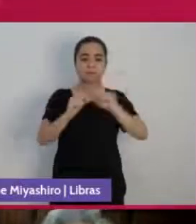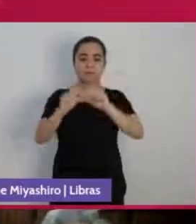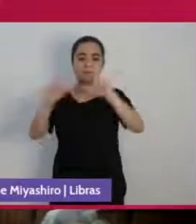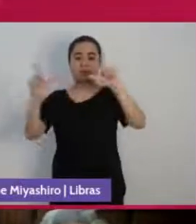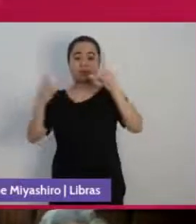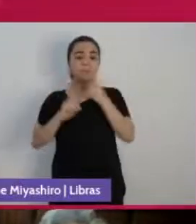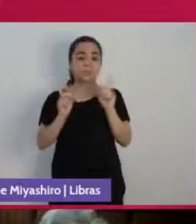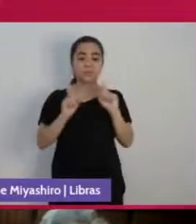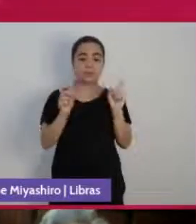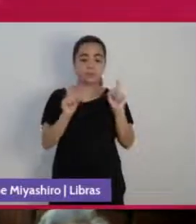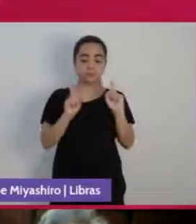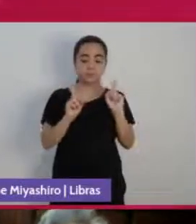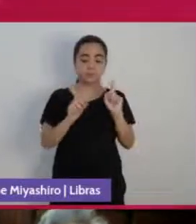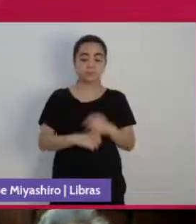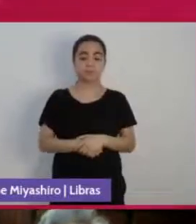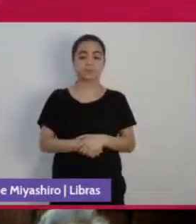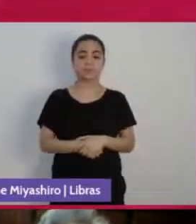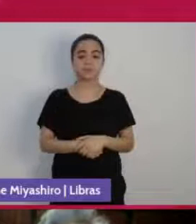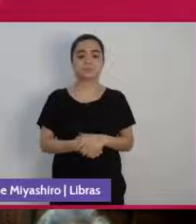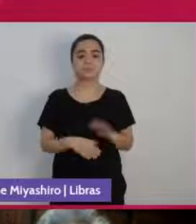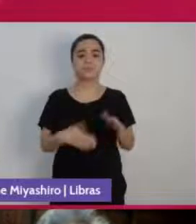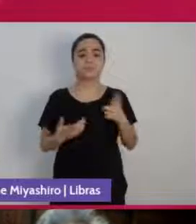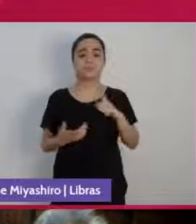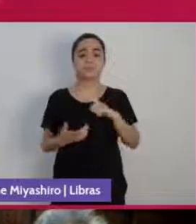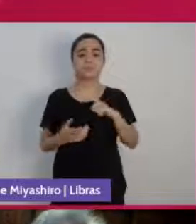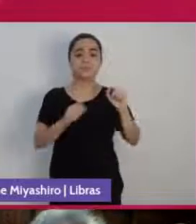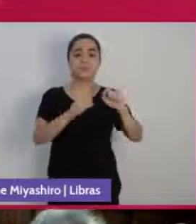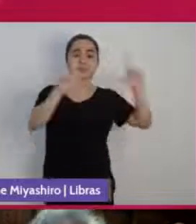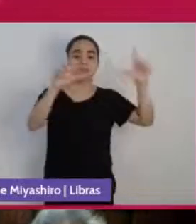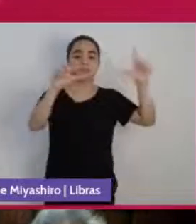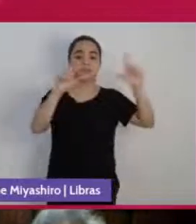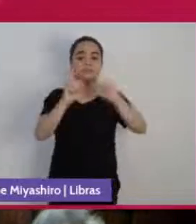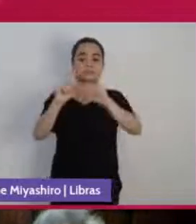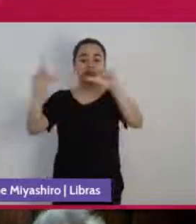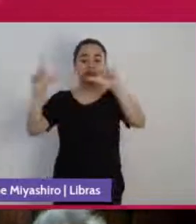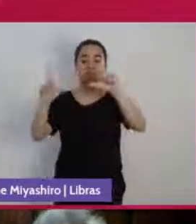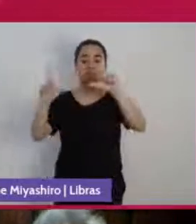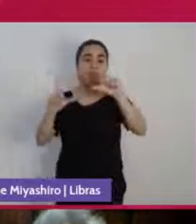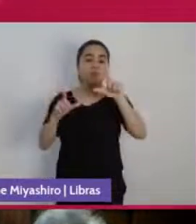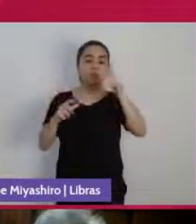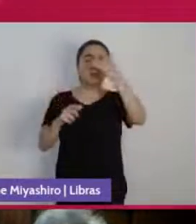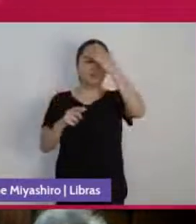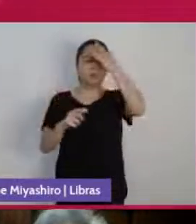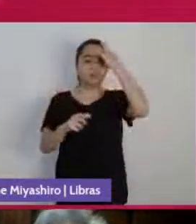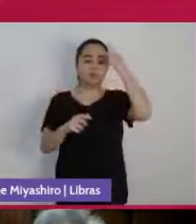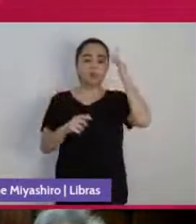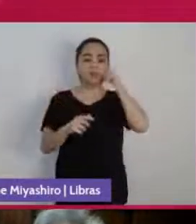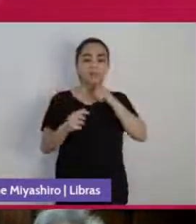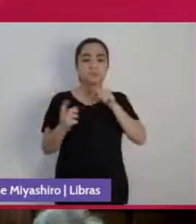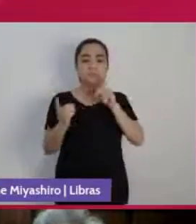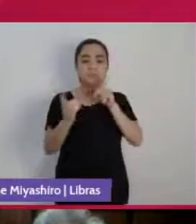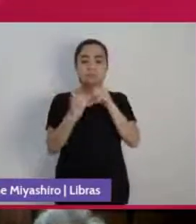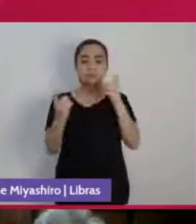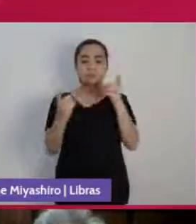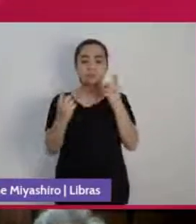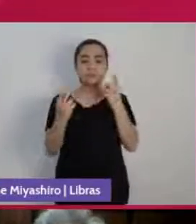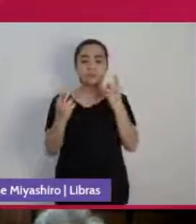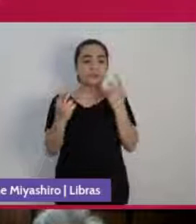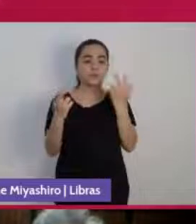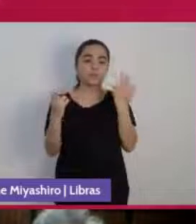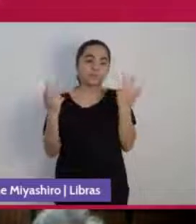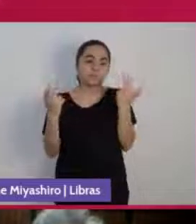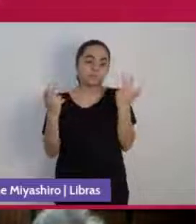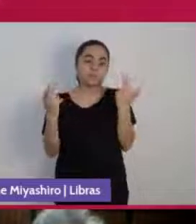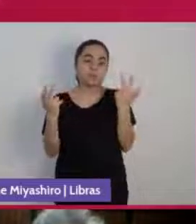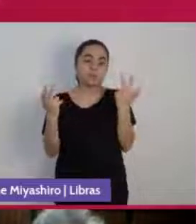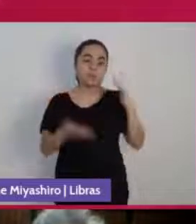tá? Então, aqui eu tenho a mesma paciente radiografada 2 vezes. Na verdade, quando a